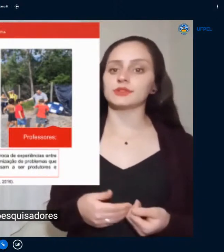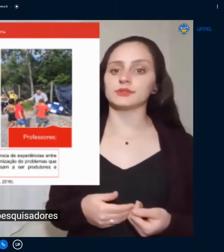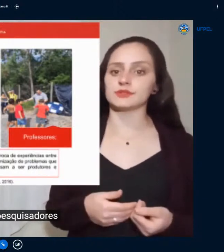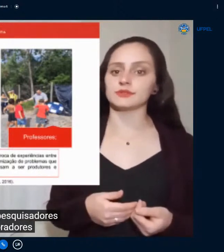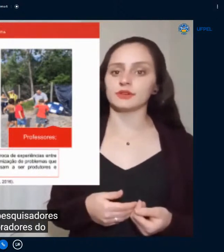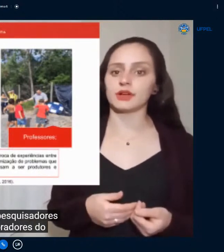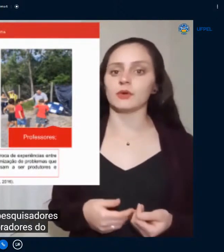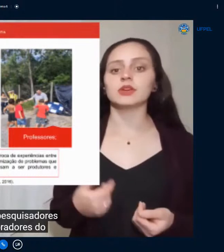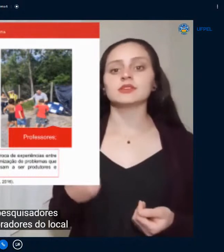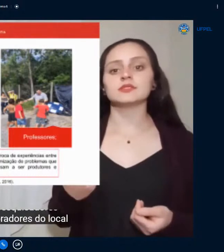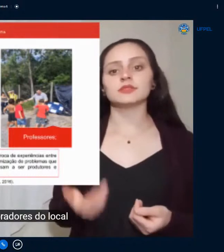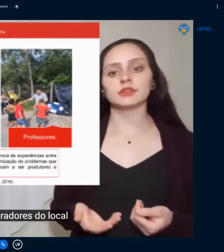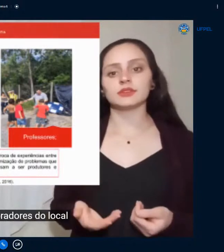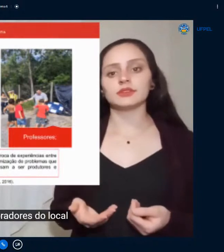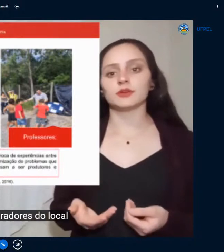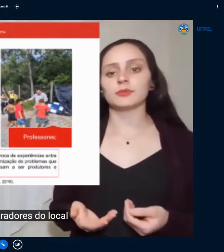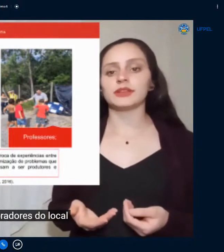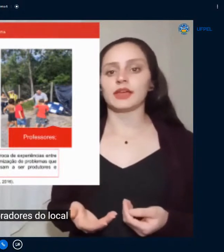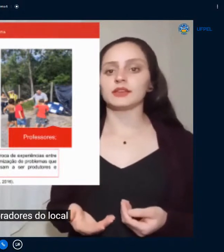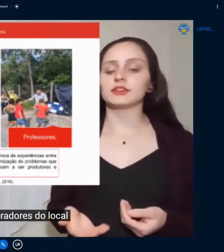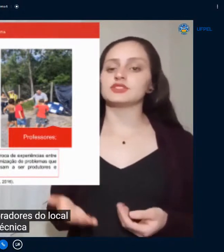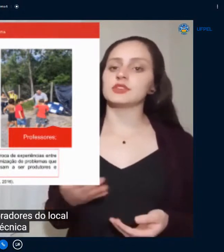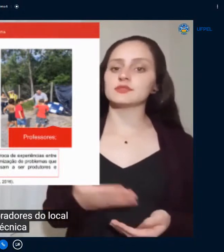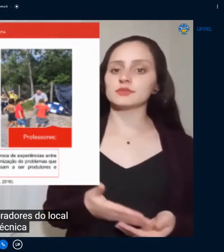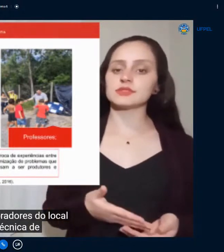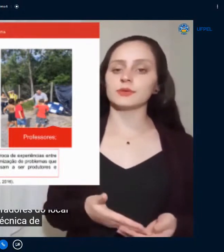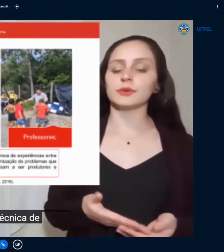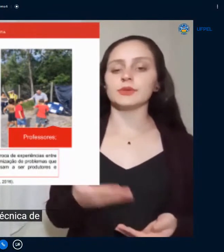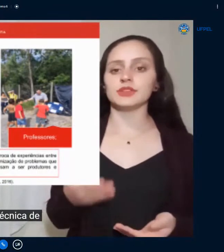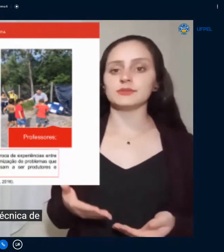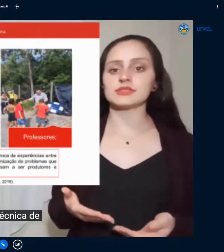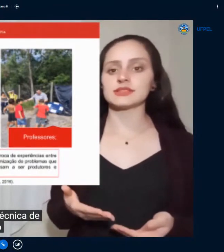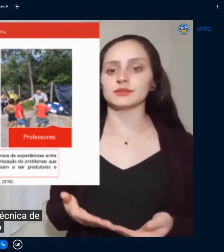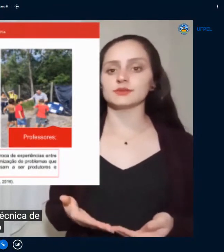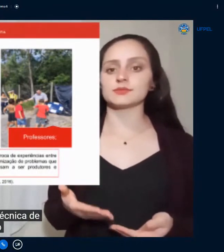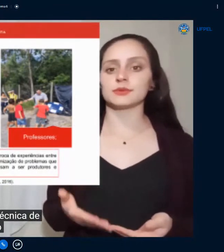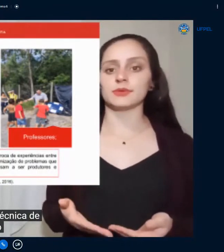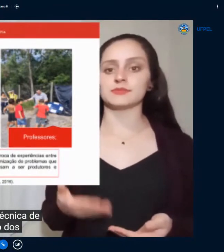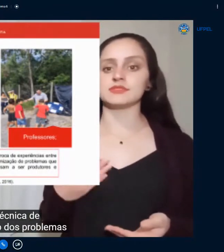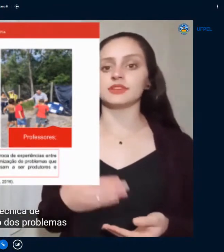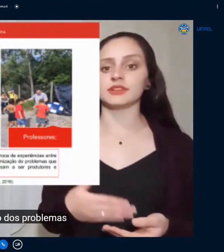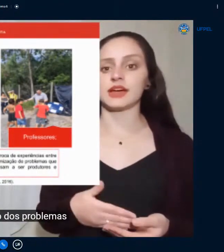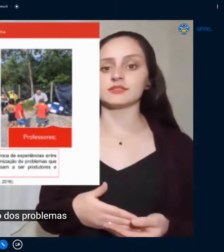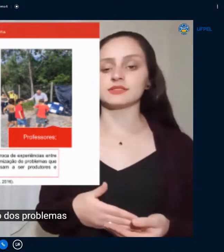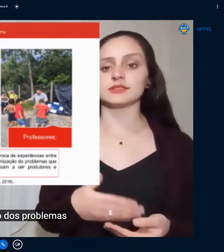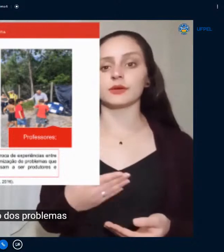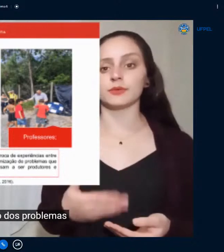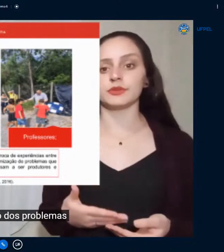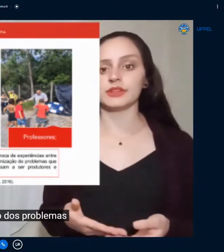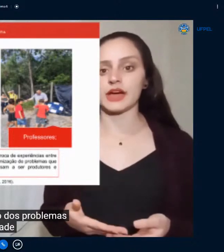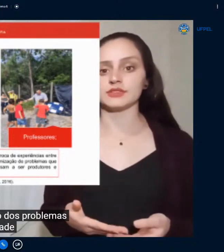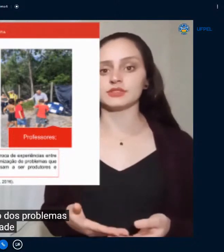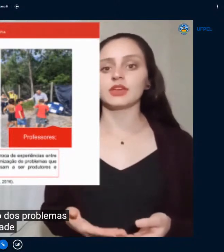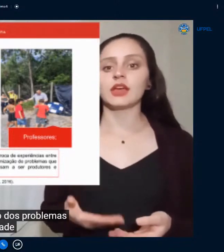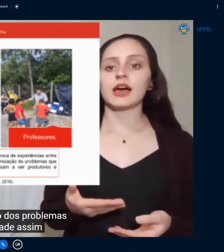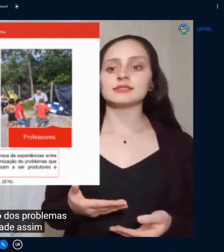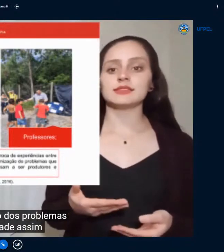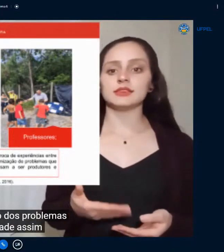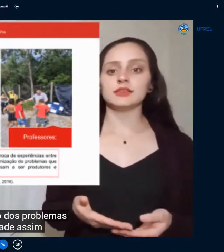professores e moradores do local, se tornando, então, uma técnica de resolução e minimização dos problemas enfrentados na